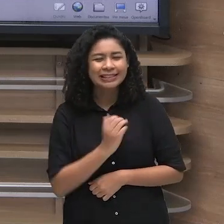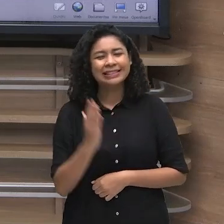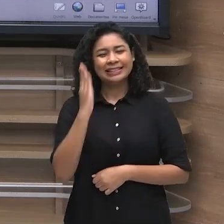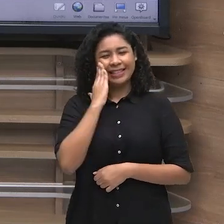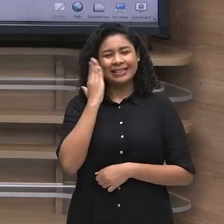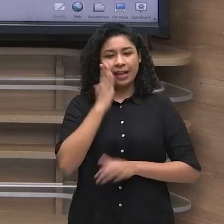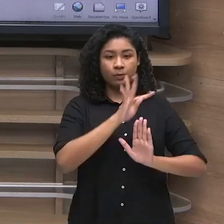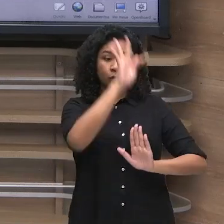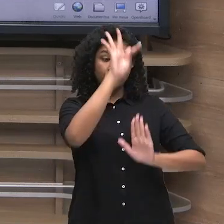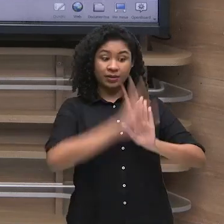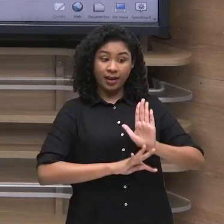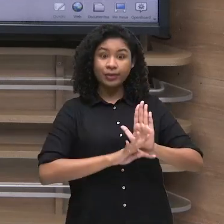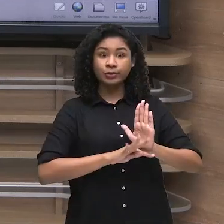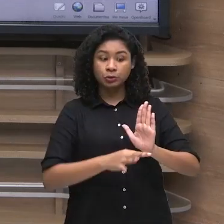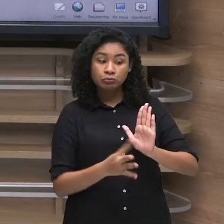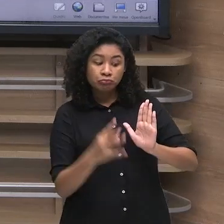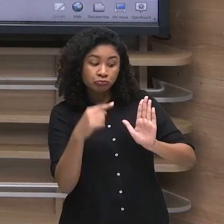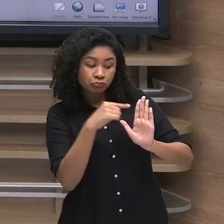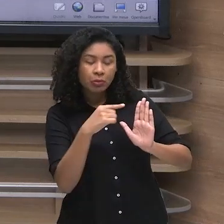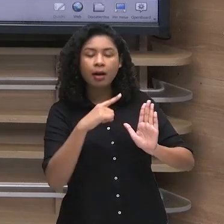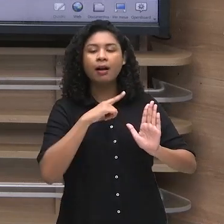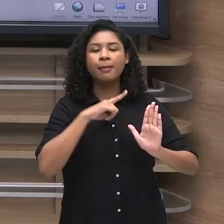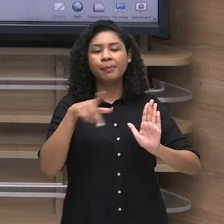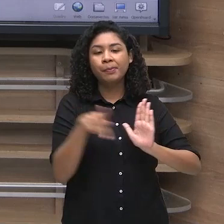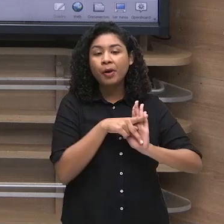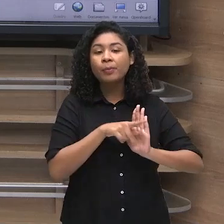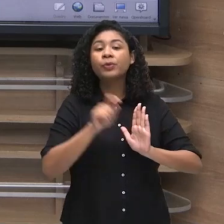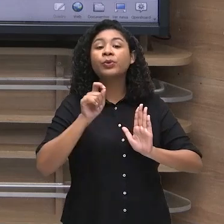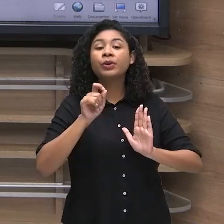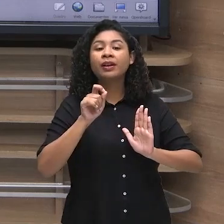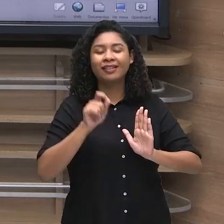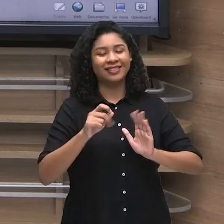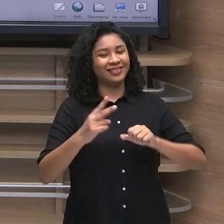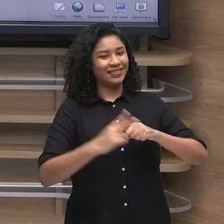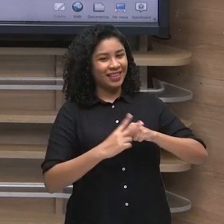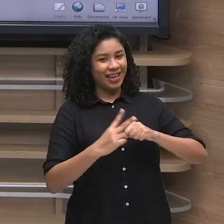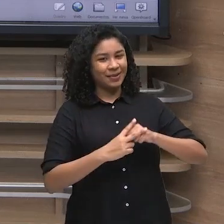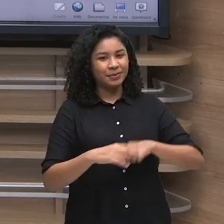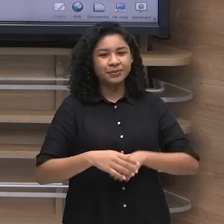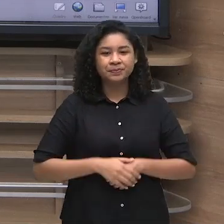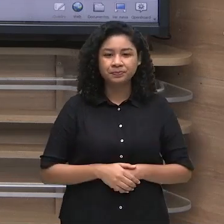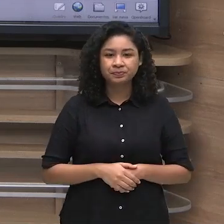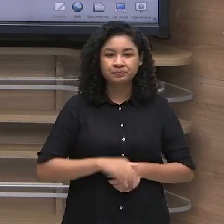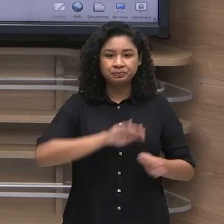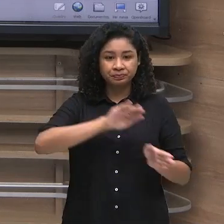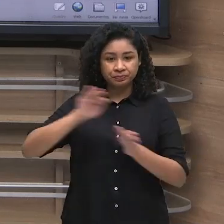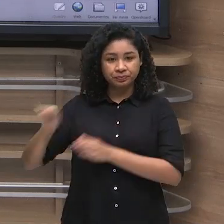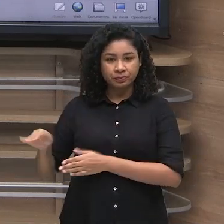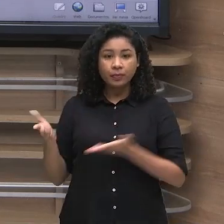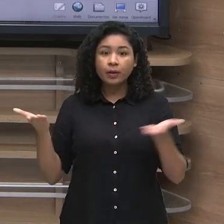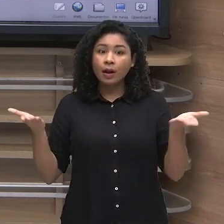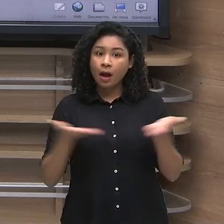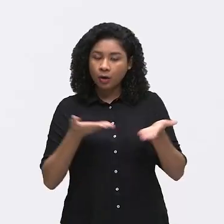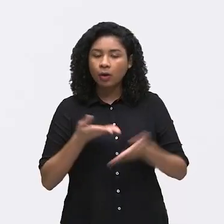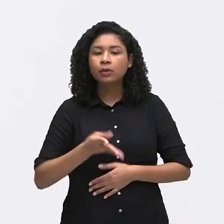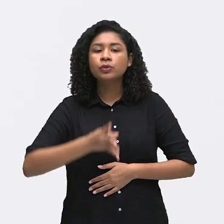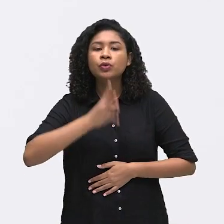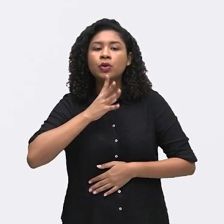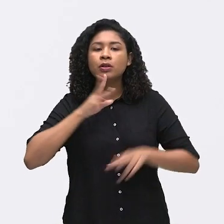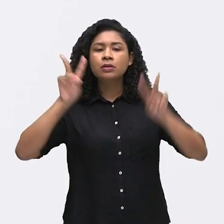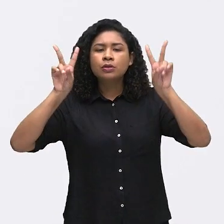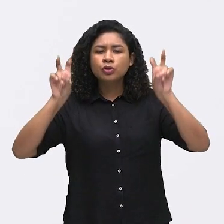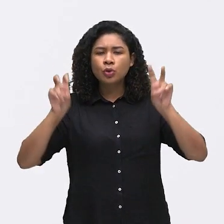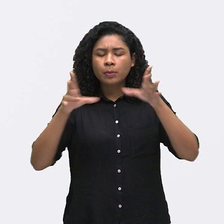foi constituído por verbos. Vamos, então, compreender um pouco melhor sobre o verbo, sobre os